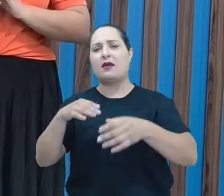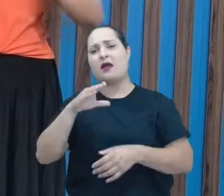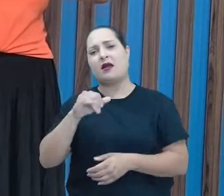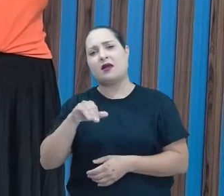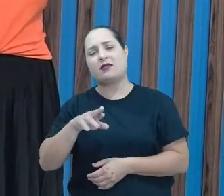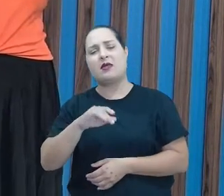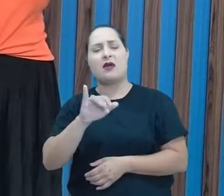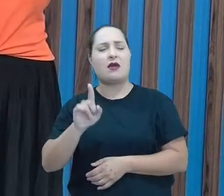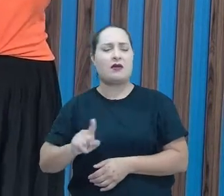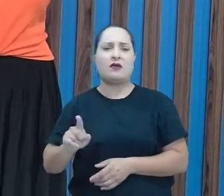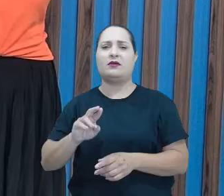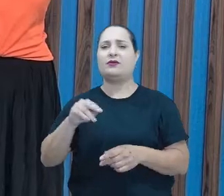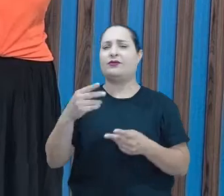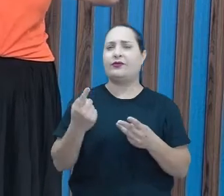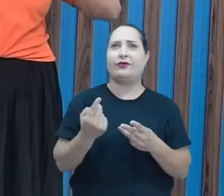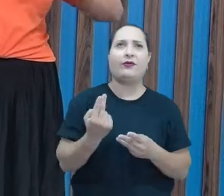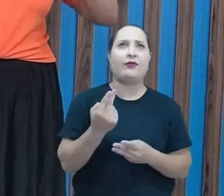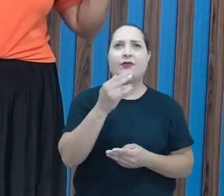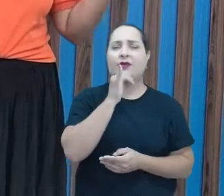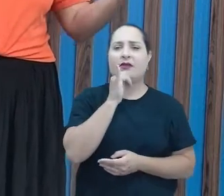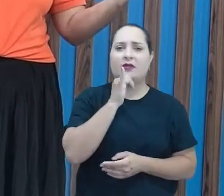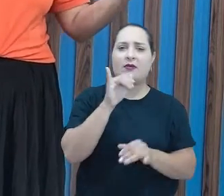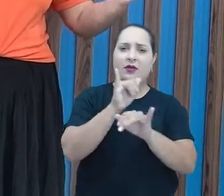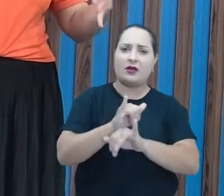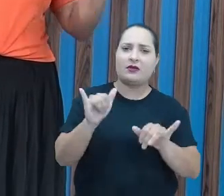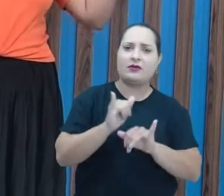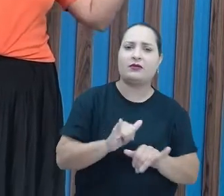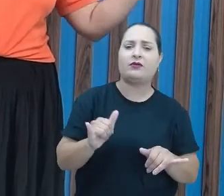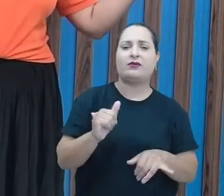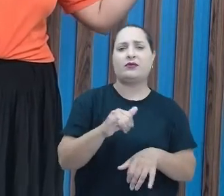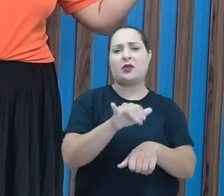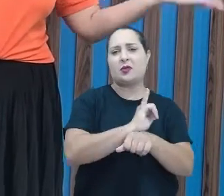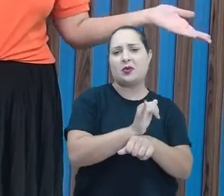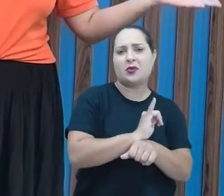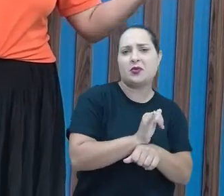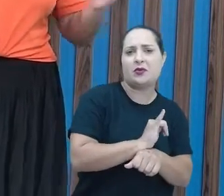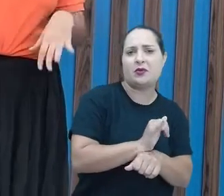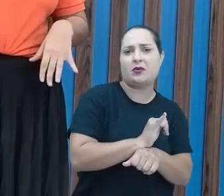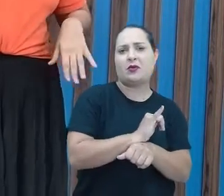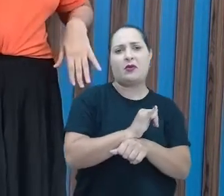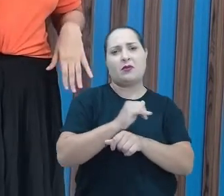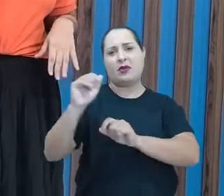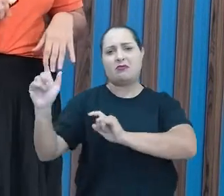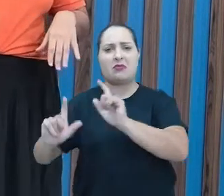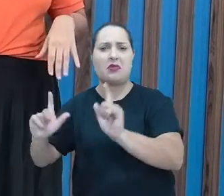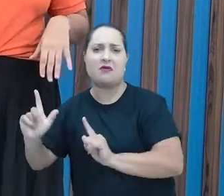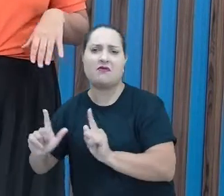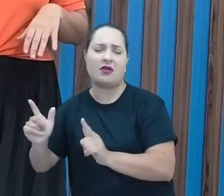ou anúncios nas redes sociais, ou comerciais na TV. São anúncios em vídeo, tá?